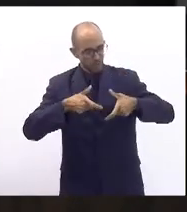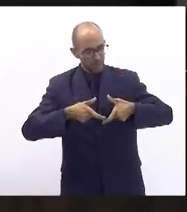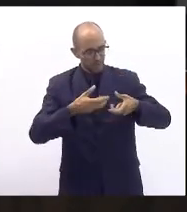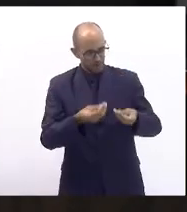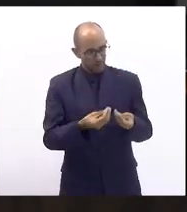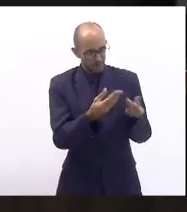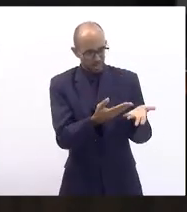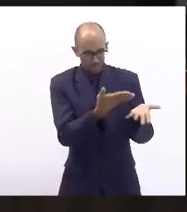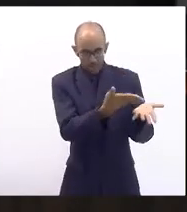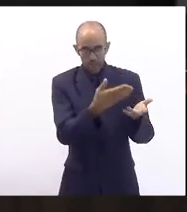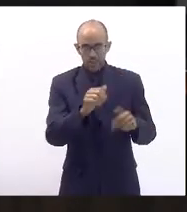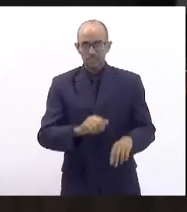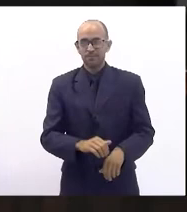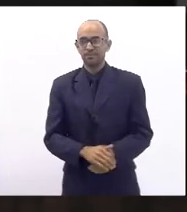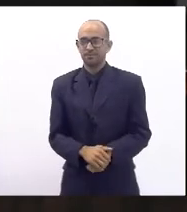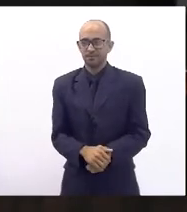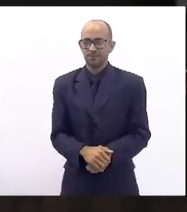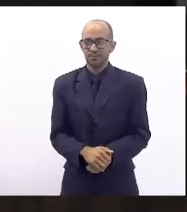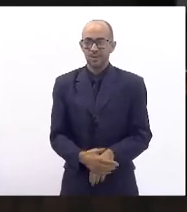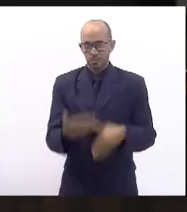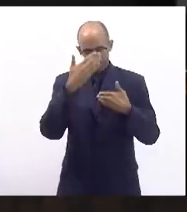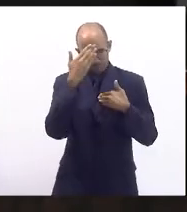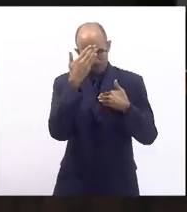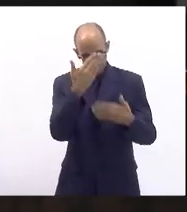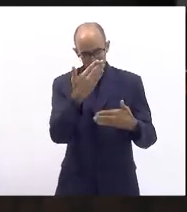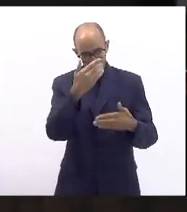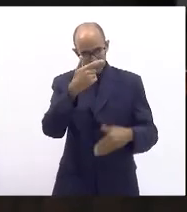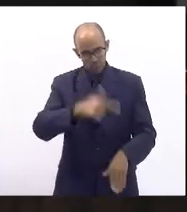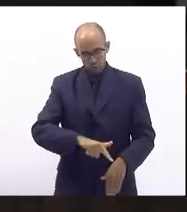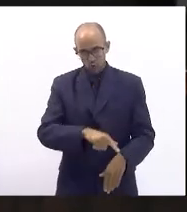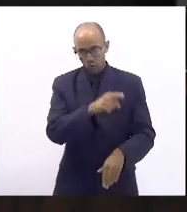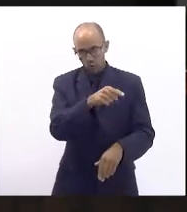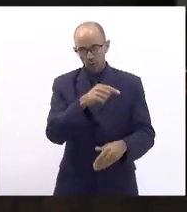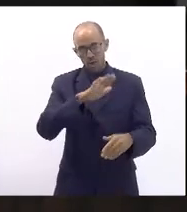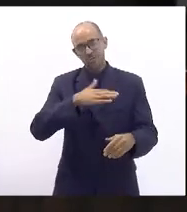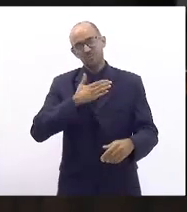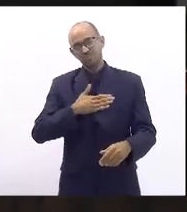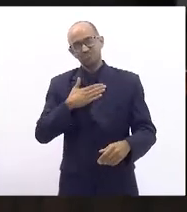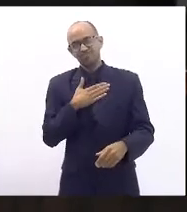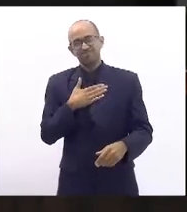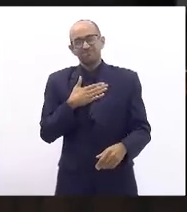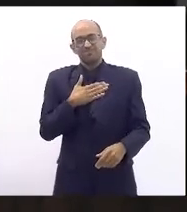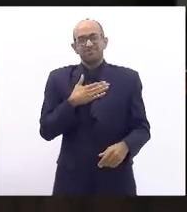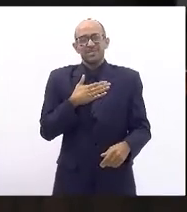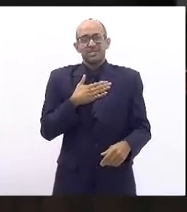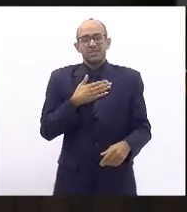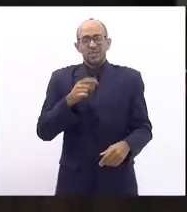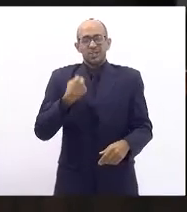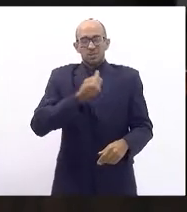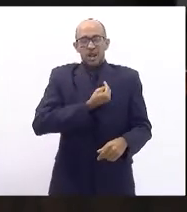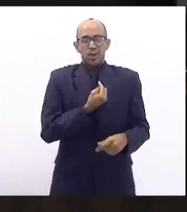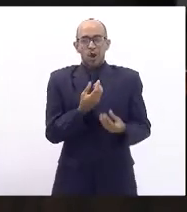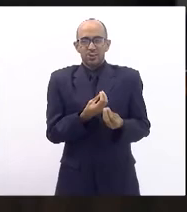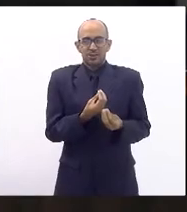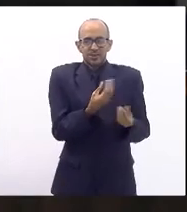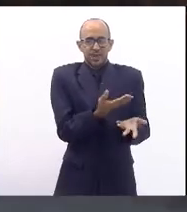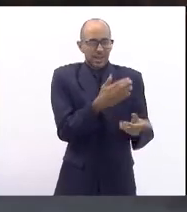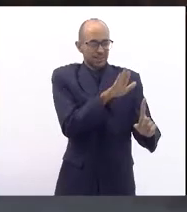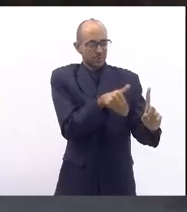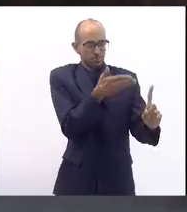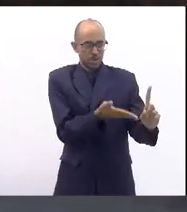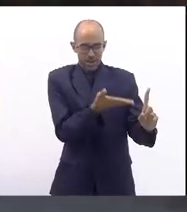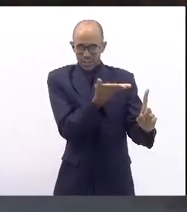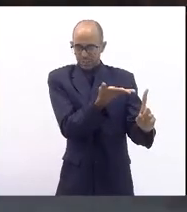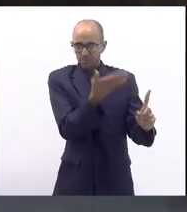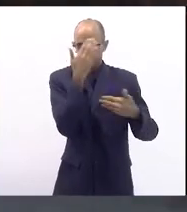Forças Armadas mais uma vez muito muito obrigado É uma honra para nós podemos prestar essa homenagem